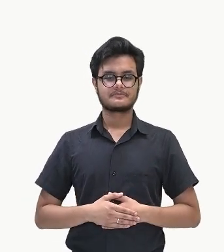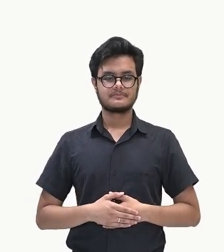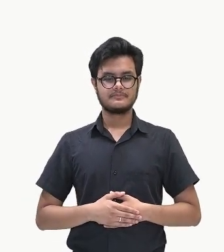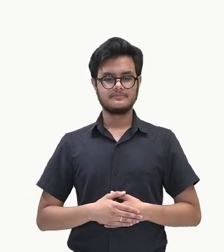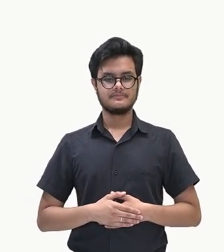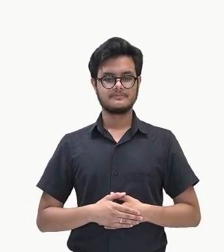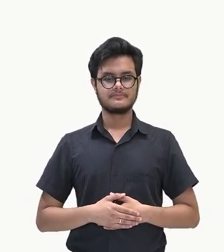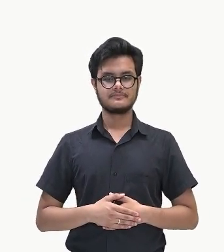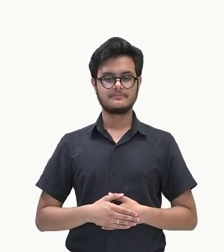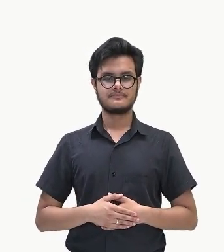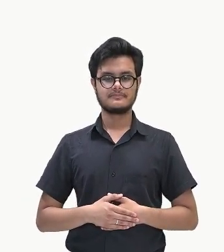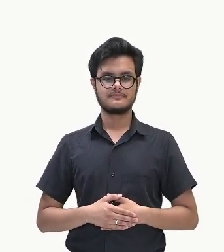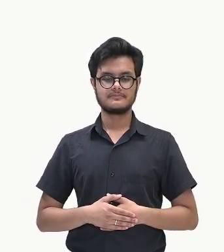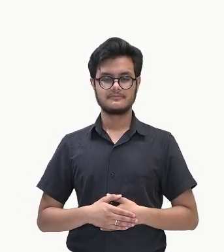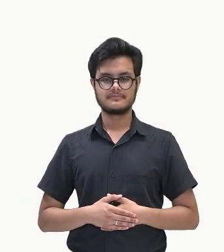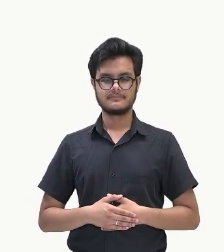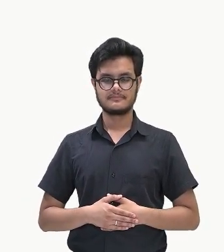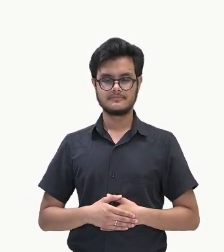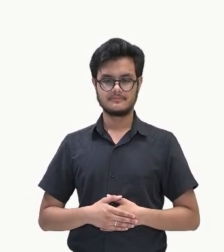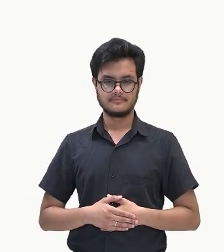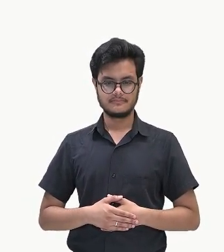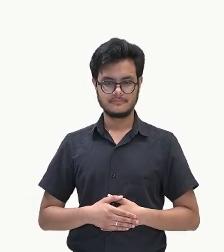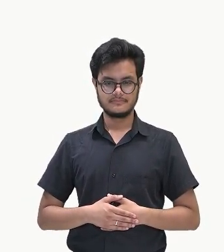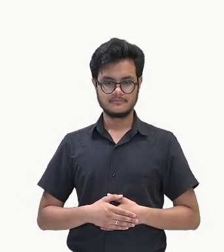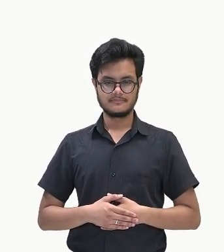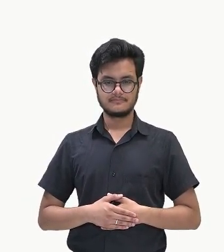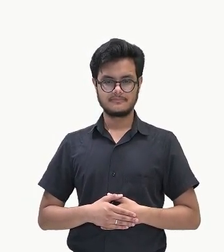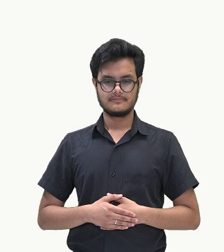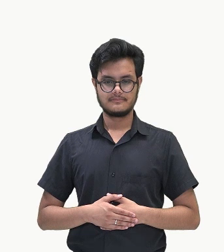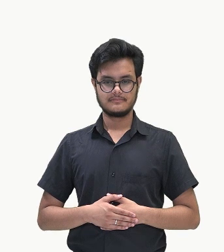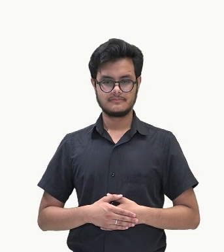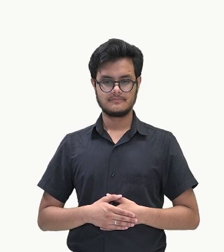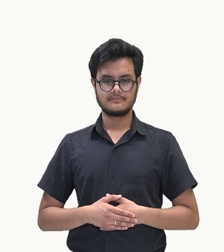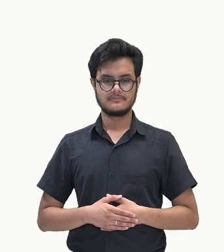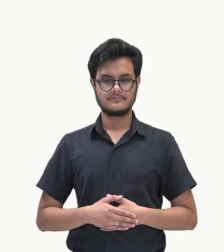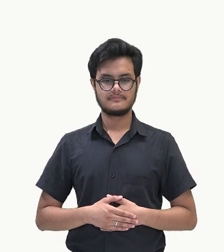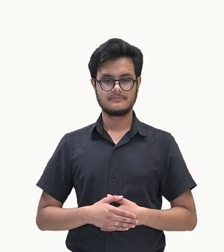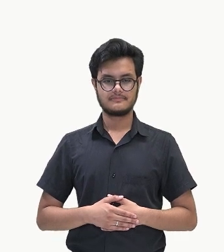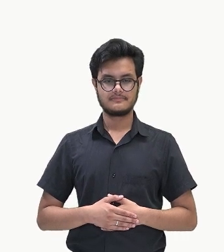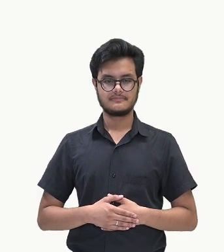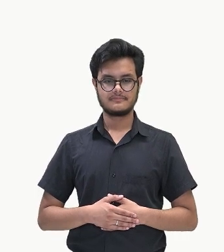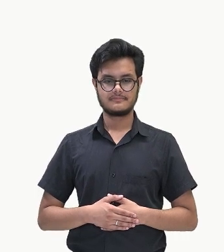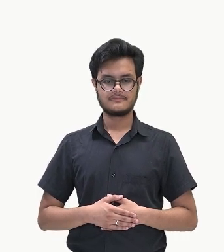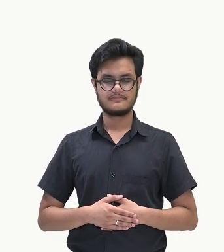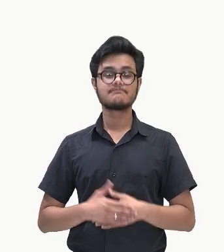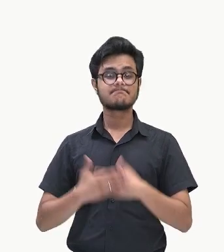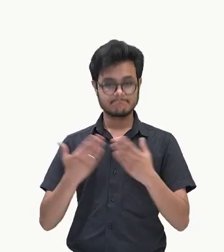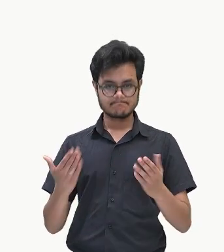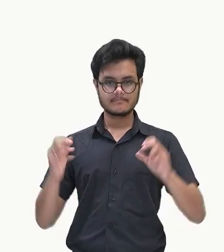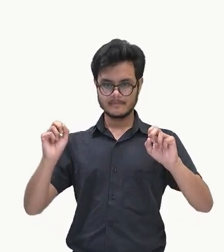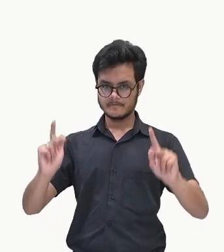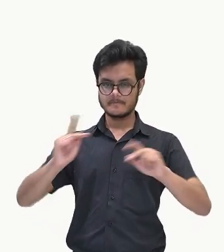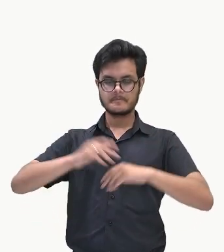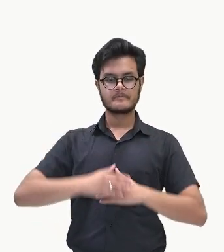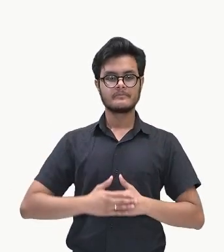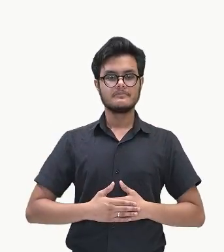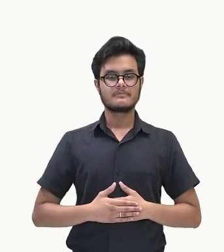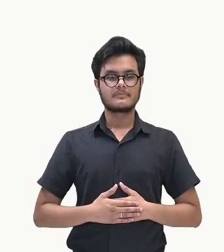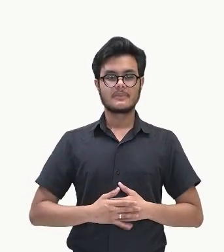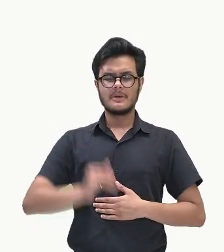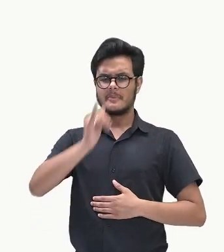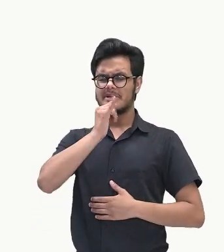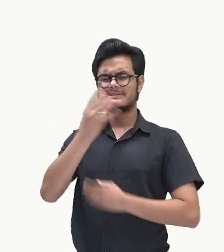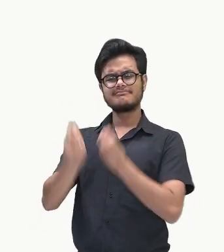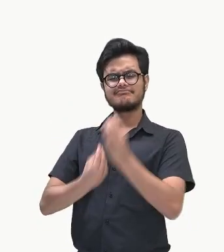seja multiplicado ou dividido pelo mesmo número. Como